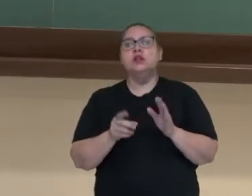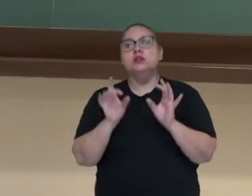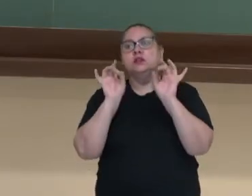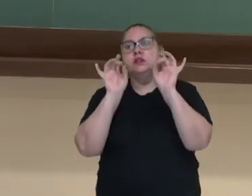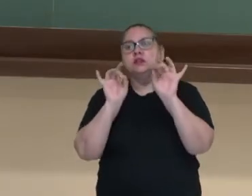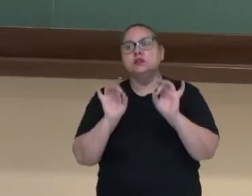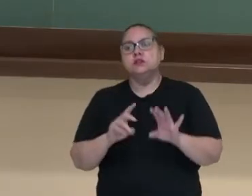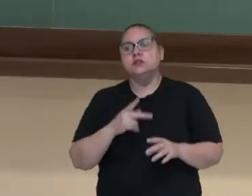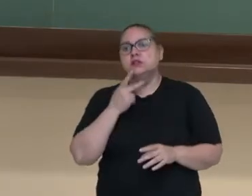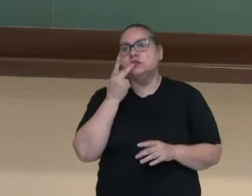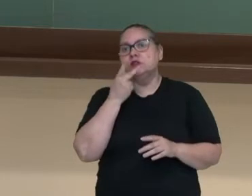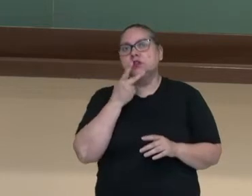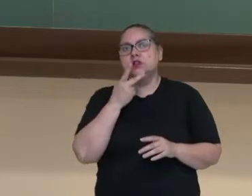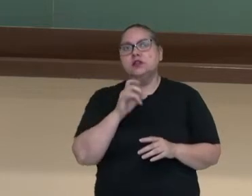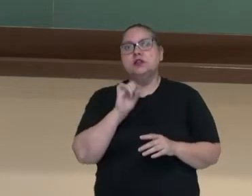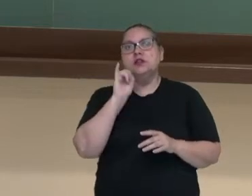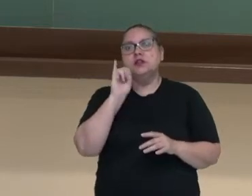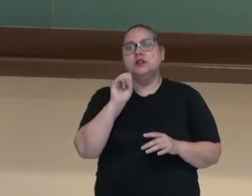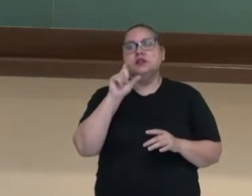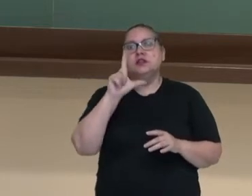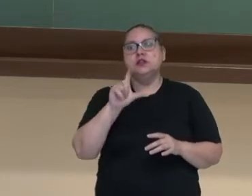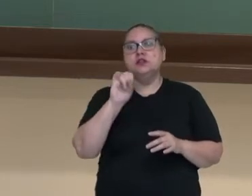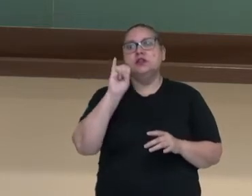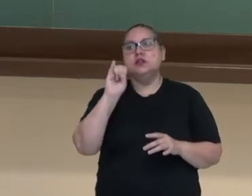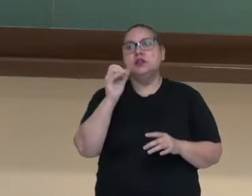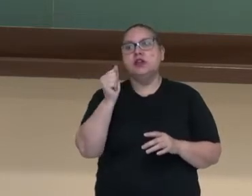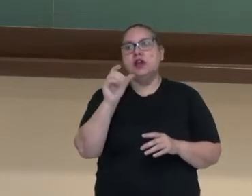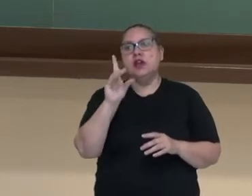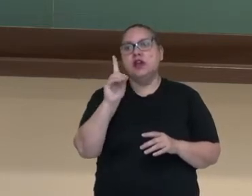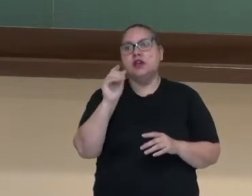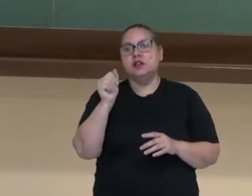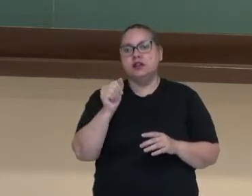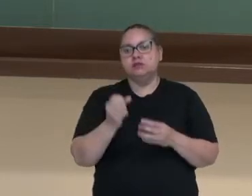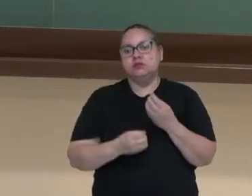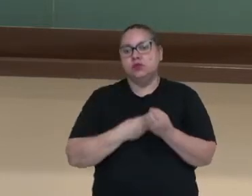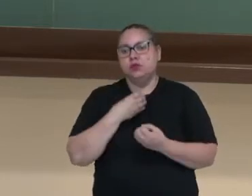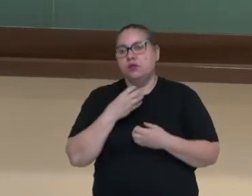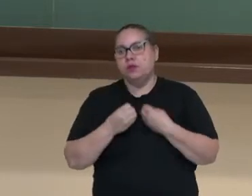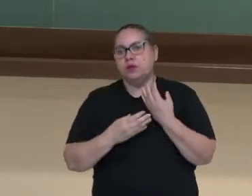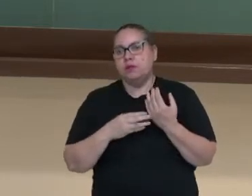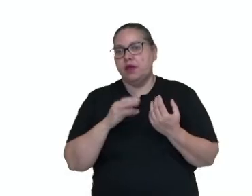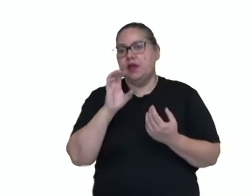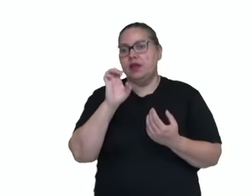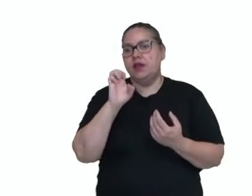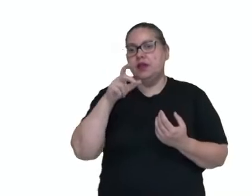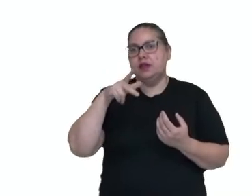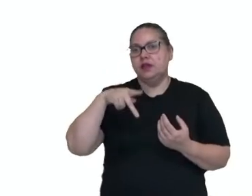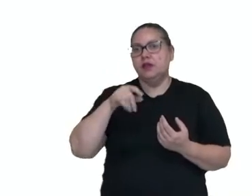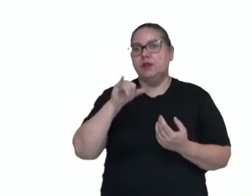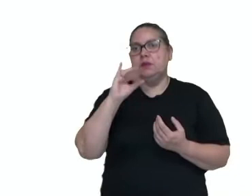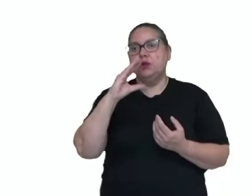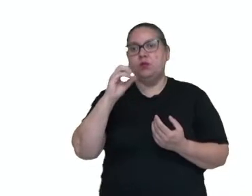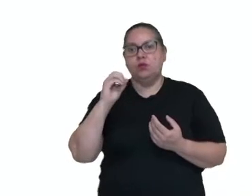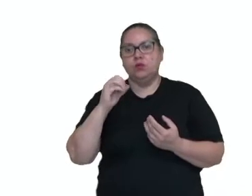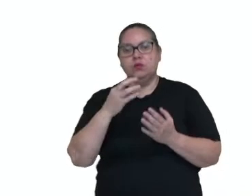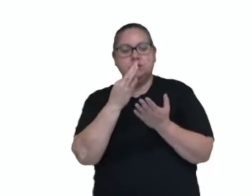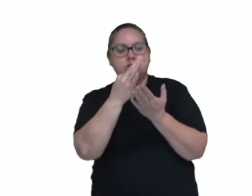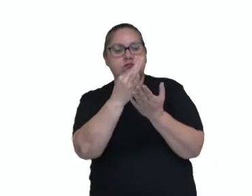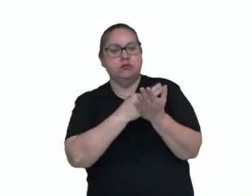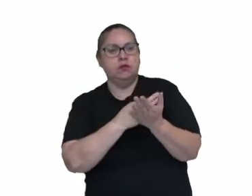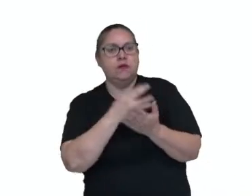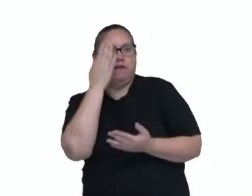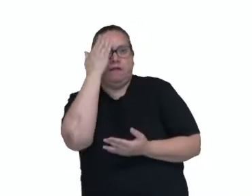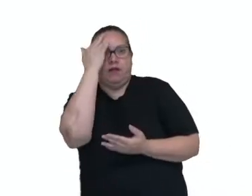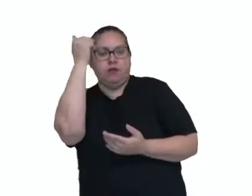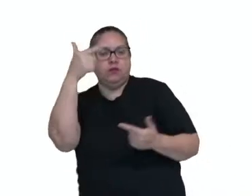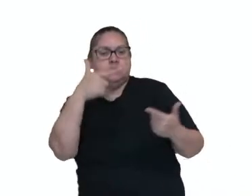Especialmente falaremos de Ilíada, que é o poema épico. Então, esse texto narra a